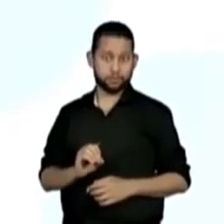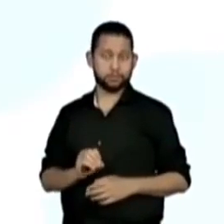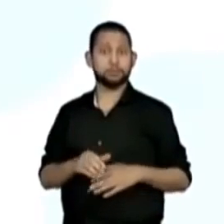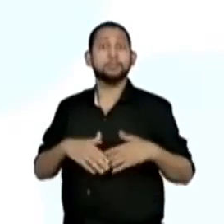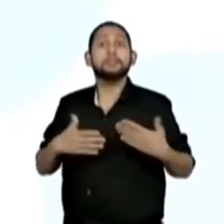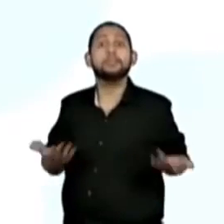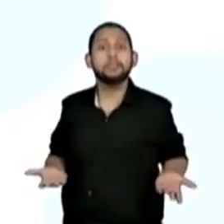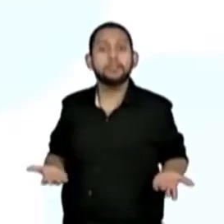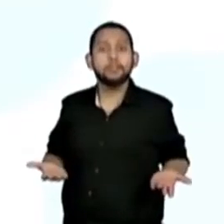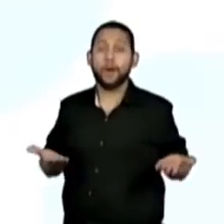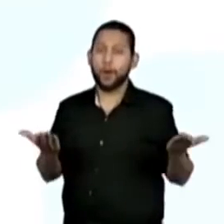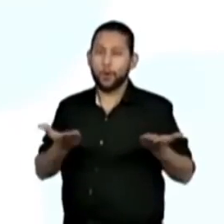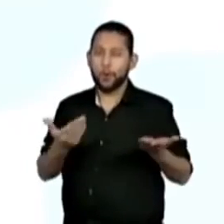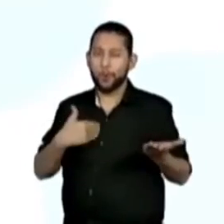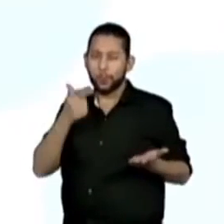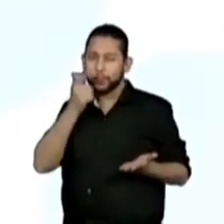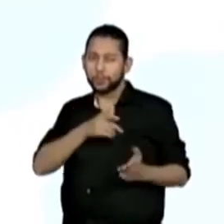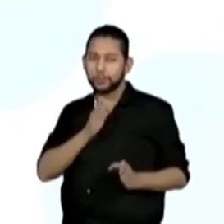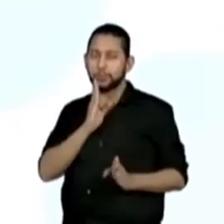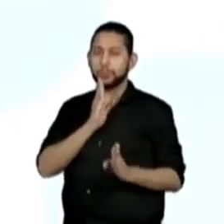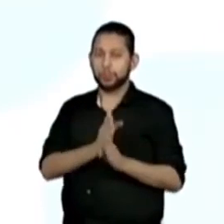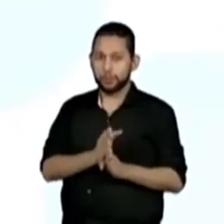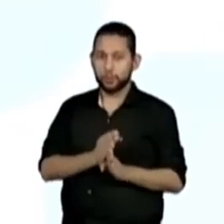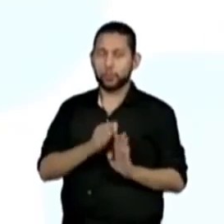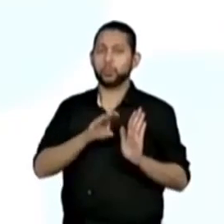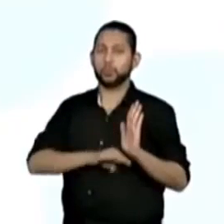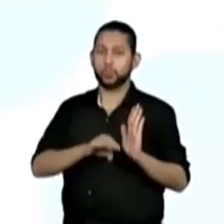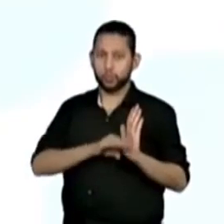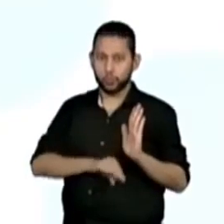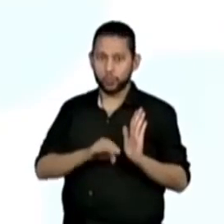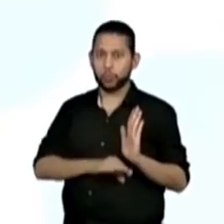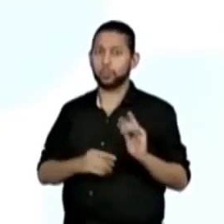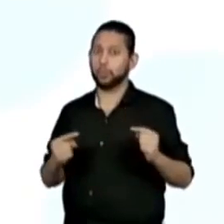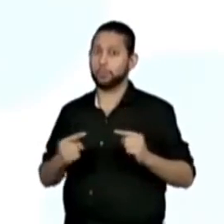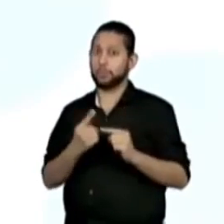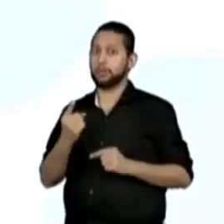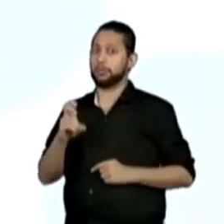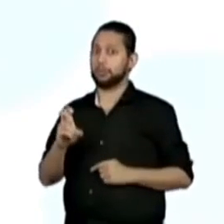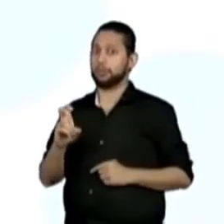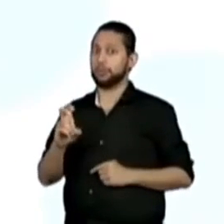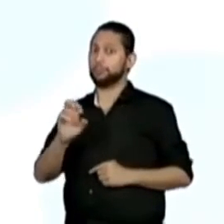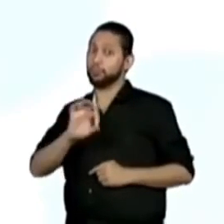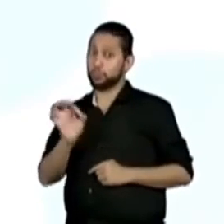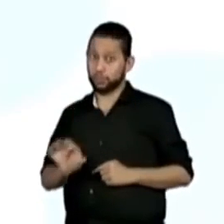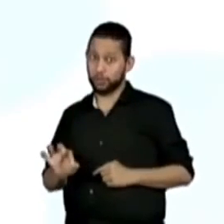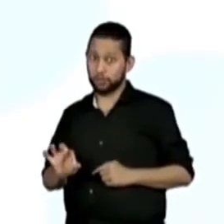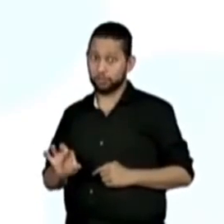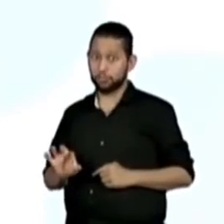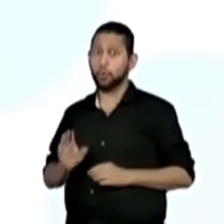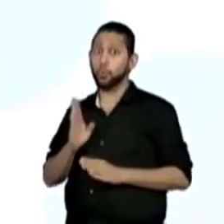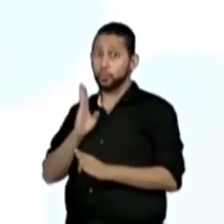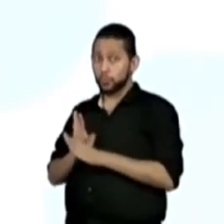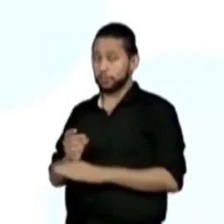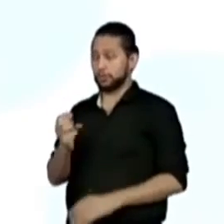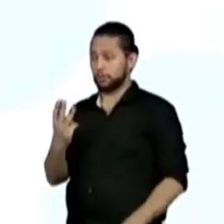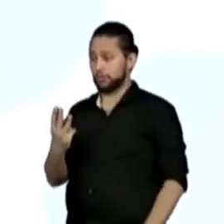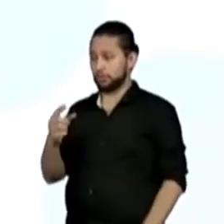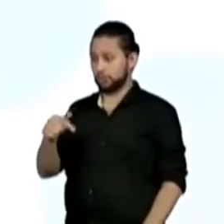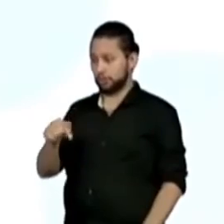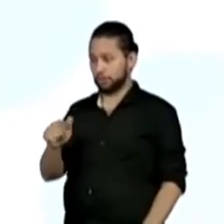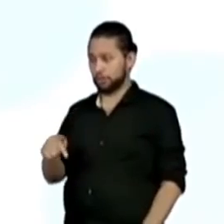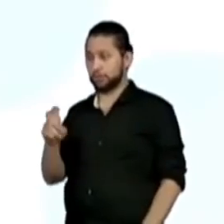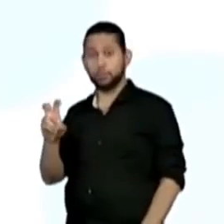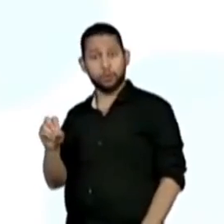então agora que eu desob o valor do desconto de 15% eu preciso aplicar esse desconto sobre os R